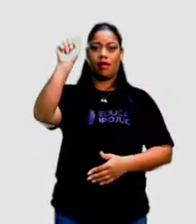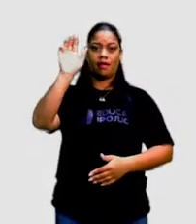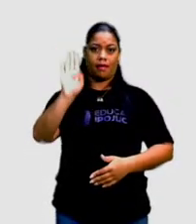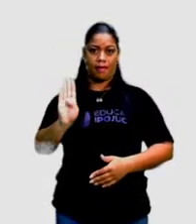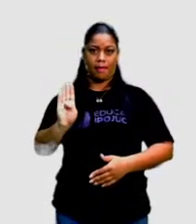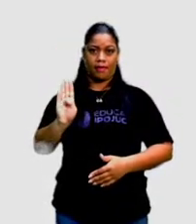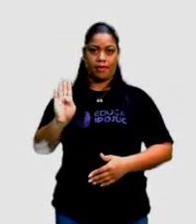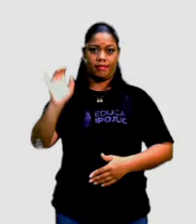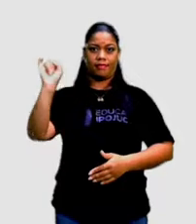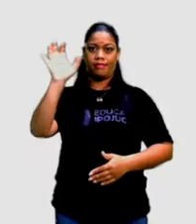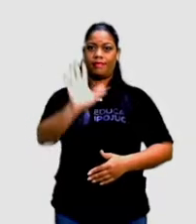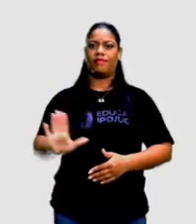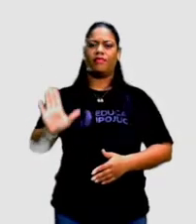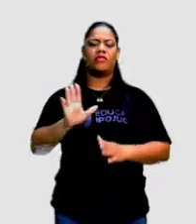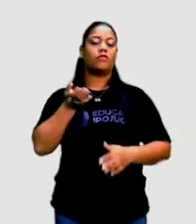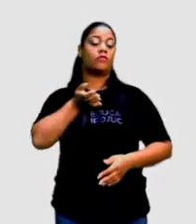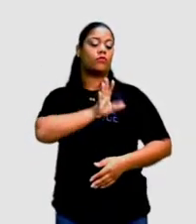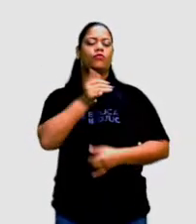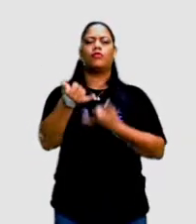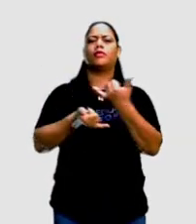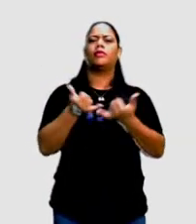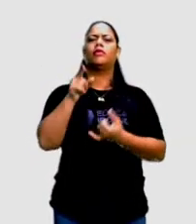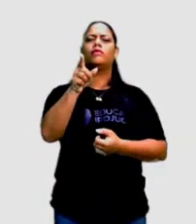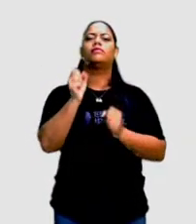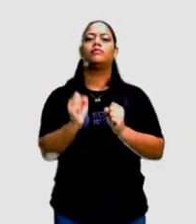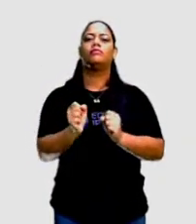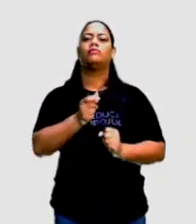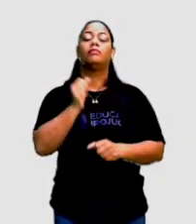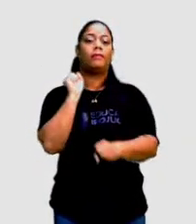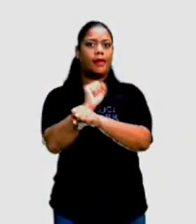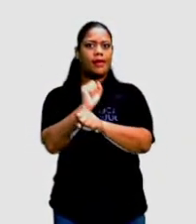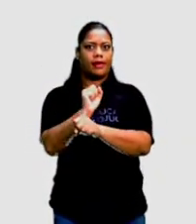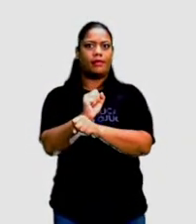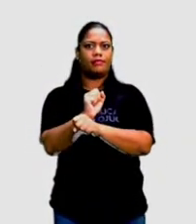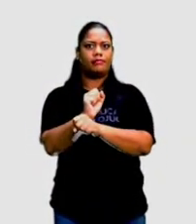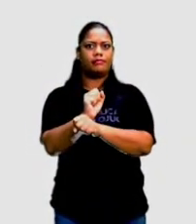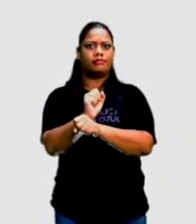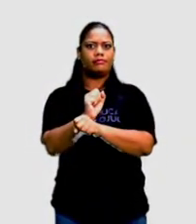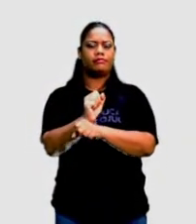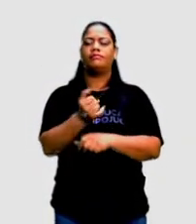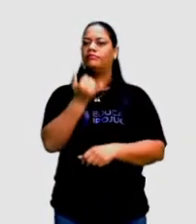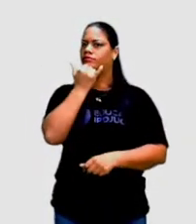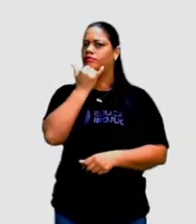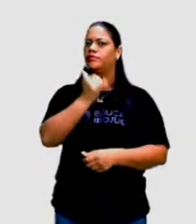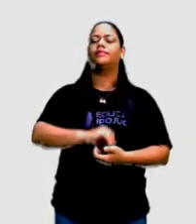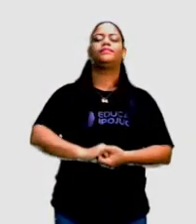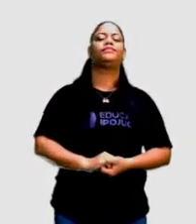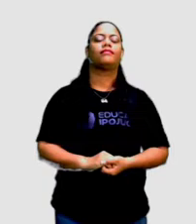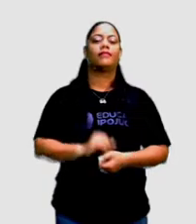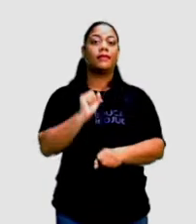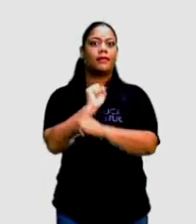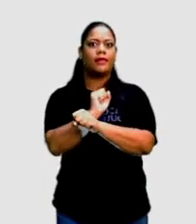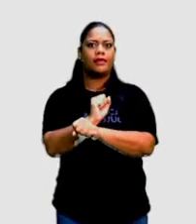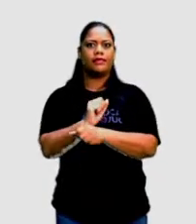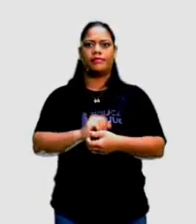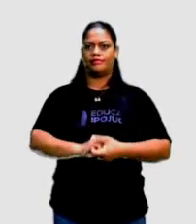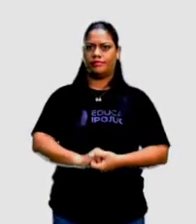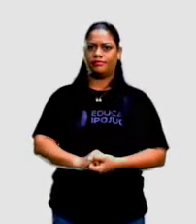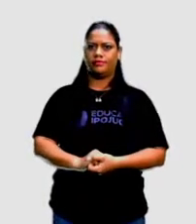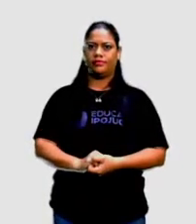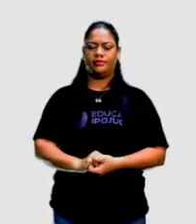B. Não gostei da brincadeira, você pode falar. Você pode parar, aliás, desculpem. Será que se referem, está